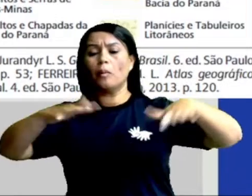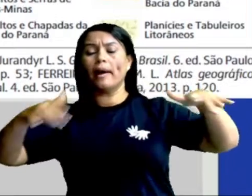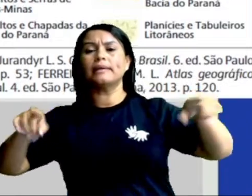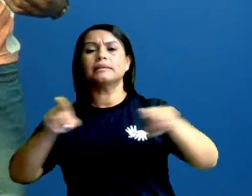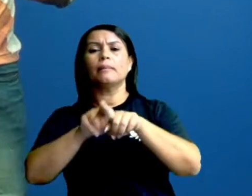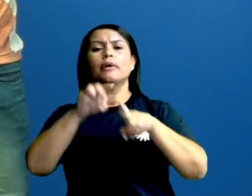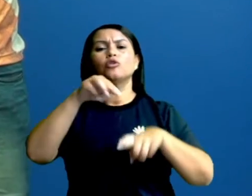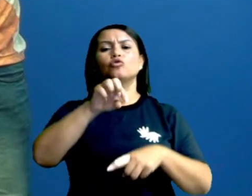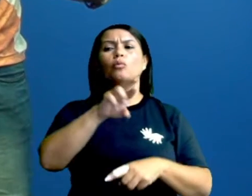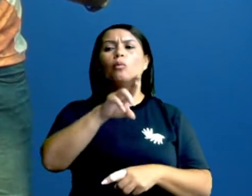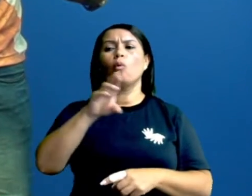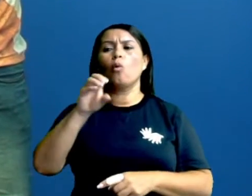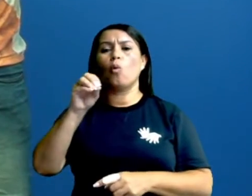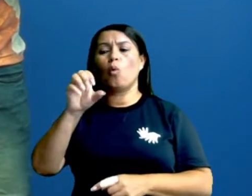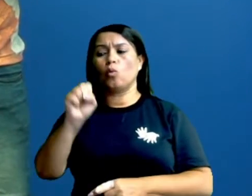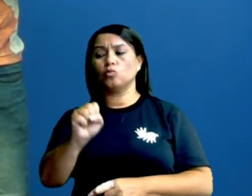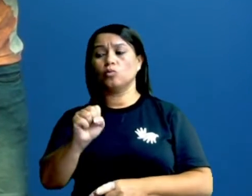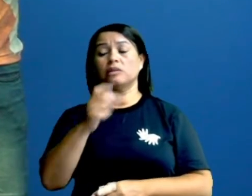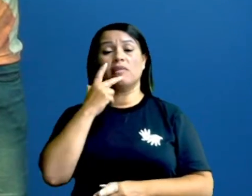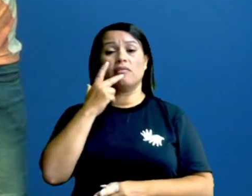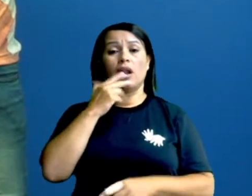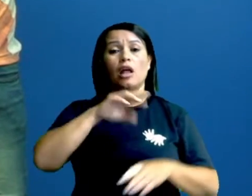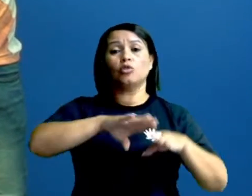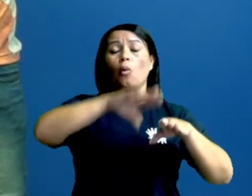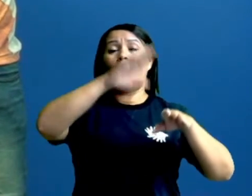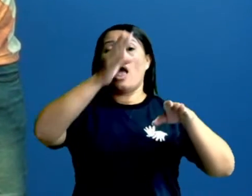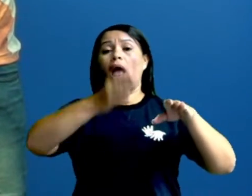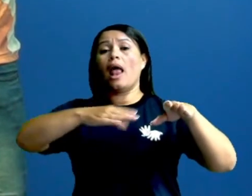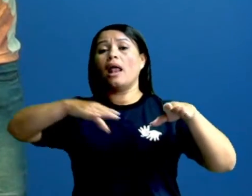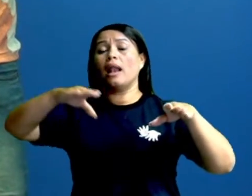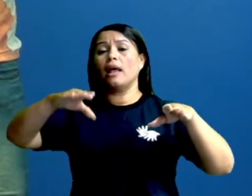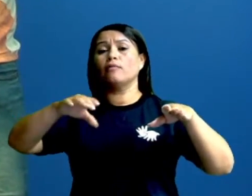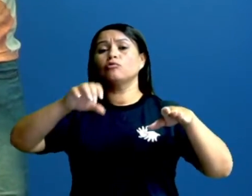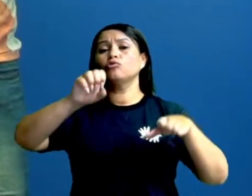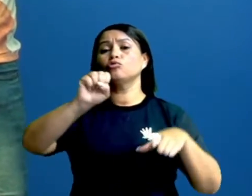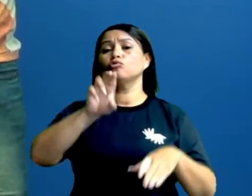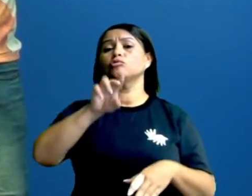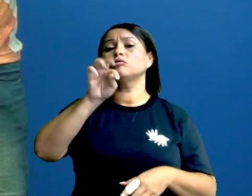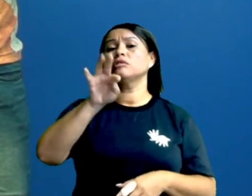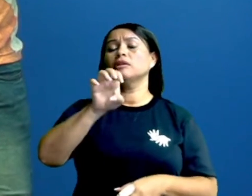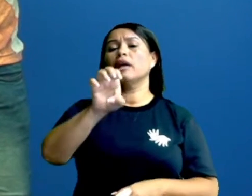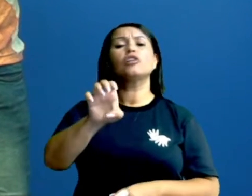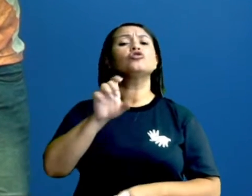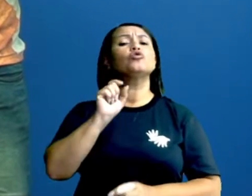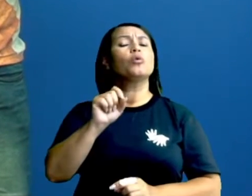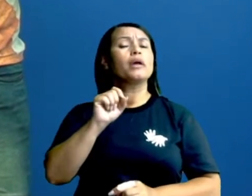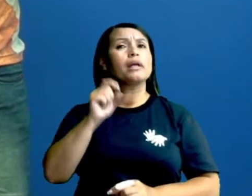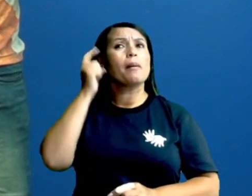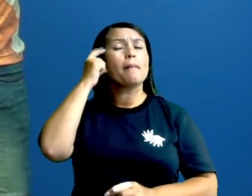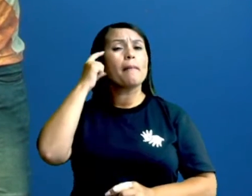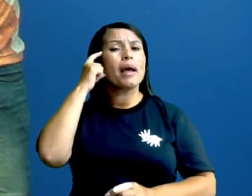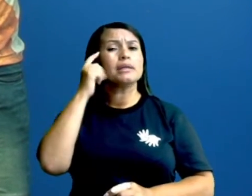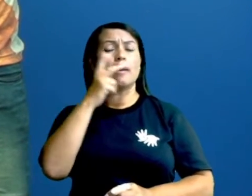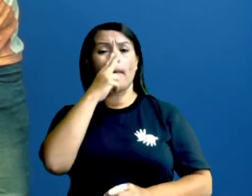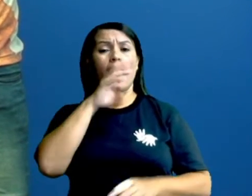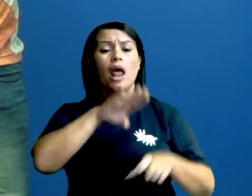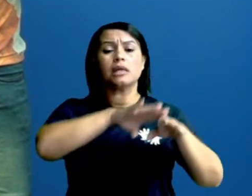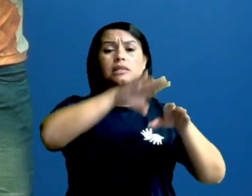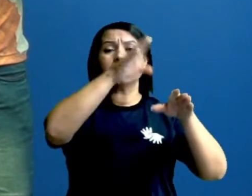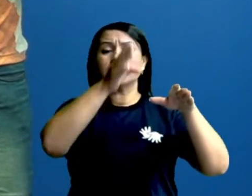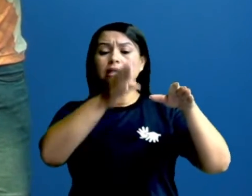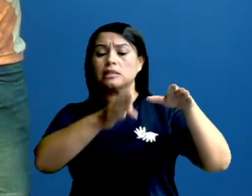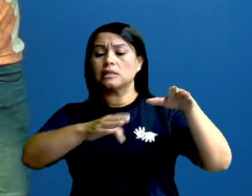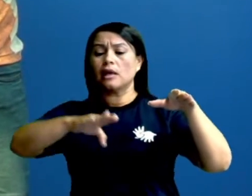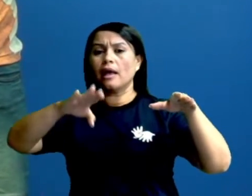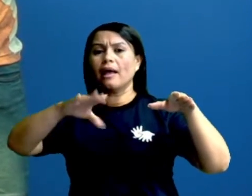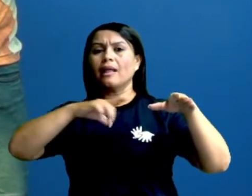Então, assim, quando a gente vai falar do relevo da região sudeste, o que vem logo à cabeça é exatamente a formação desse relevo mamelonar ou mares de morro,